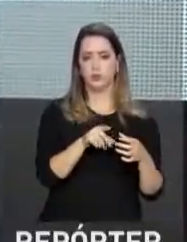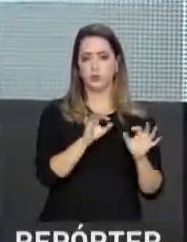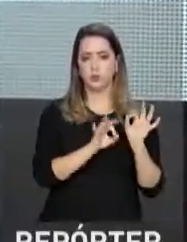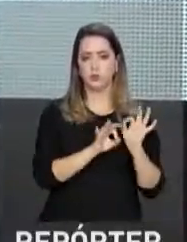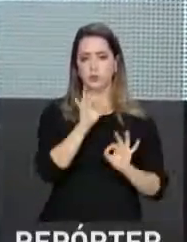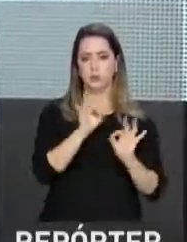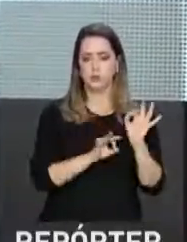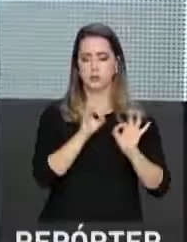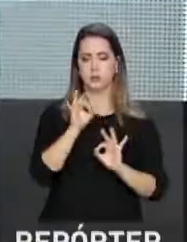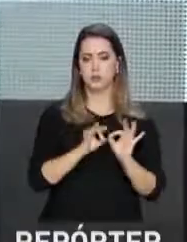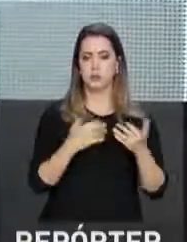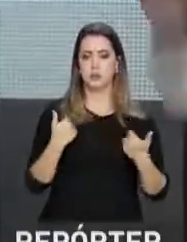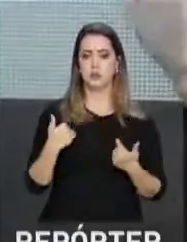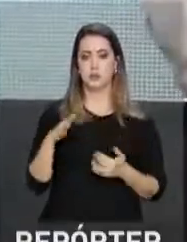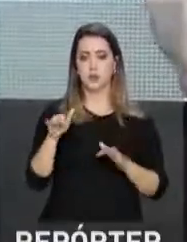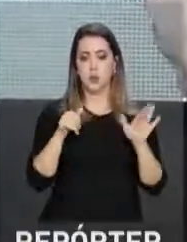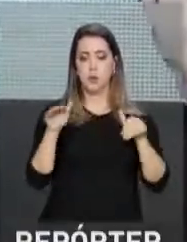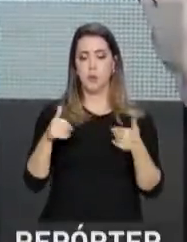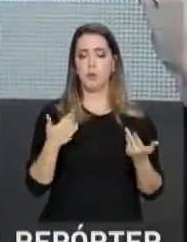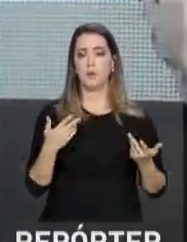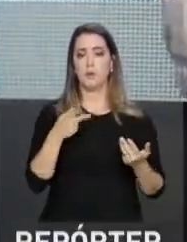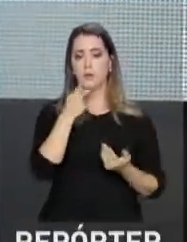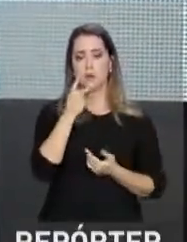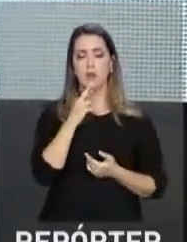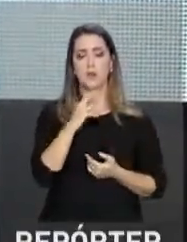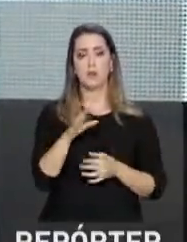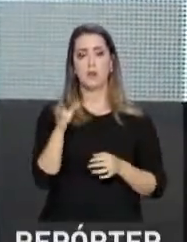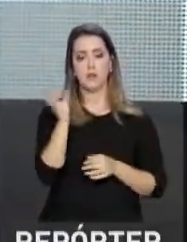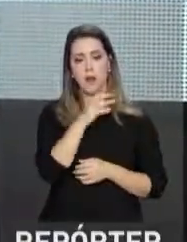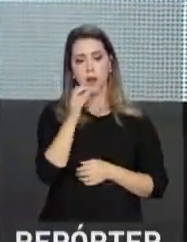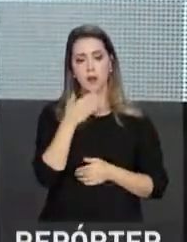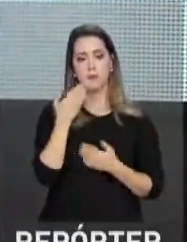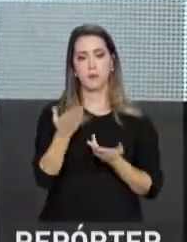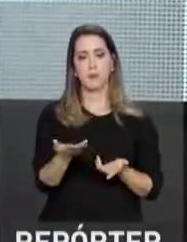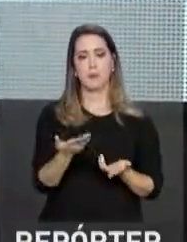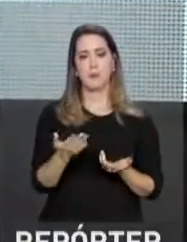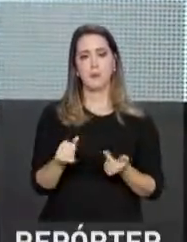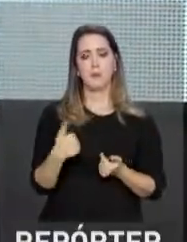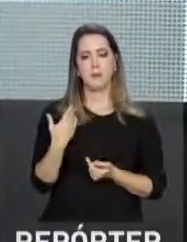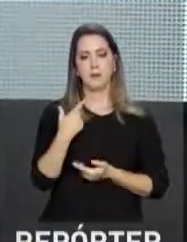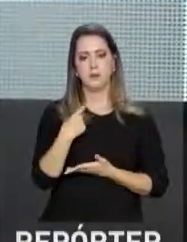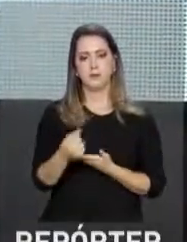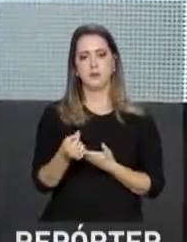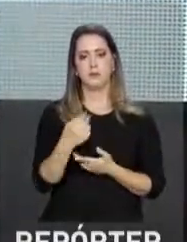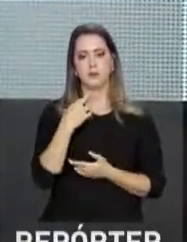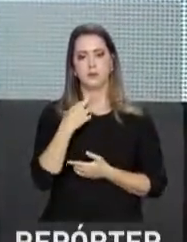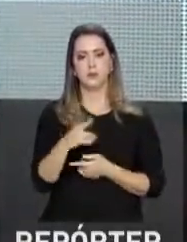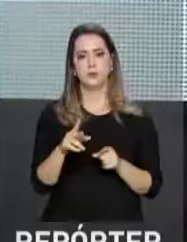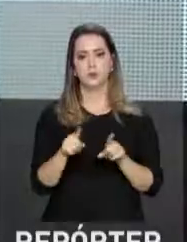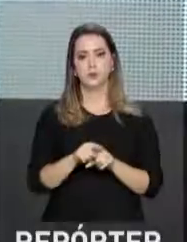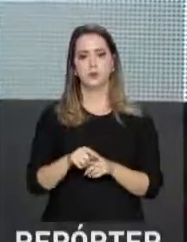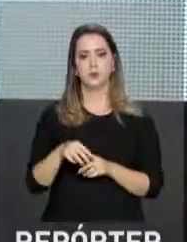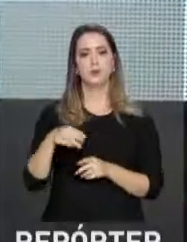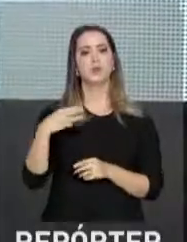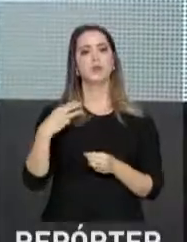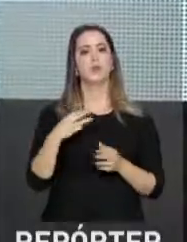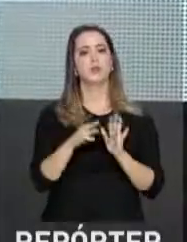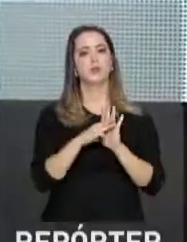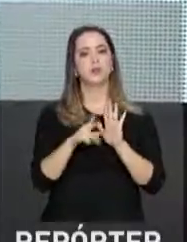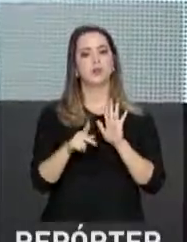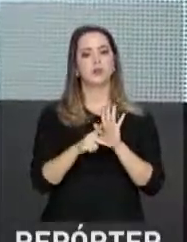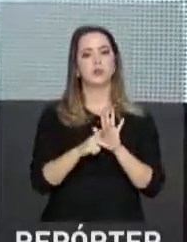Diogo também, e dissemos, vamos dar uma solução para isso. E daí saiu a solução de uma medida provisória que parcelou